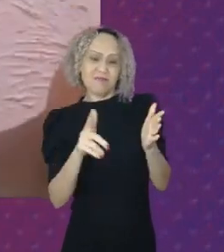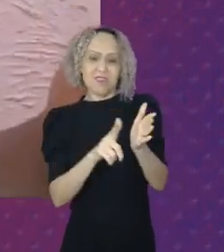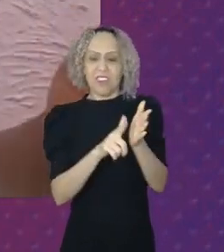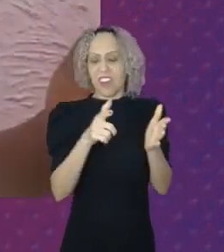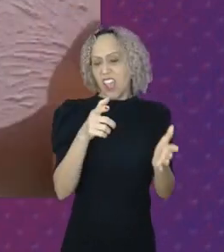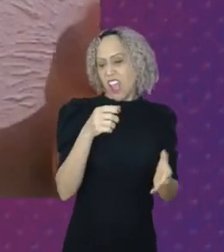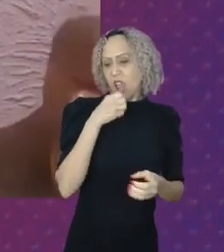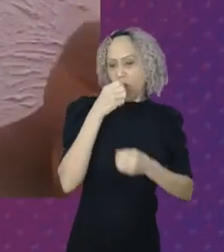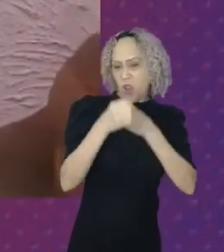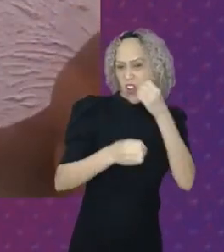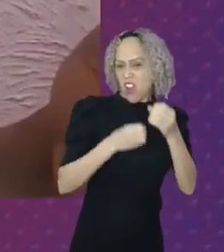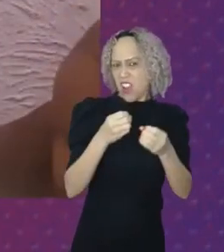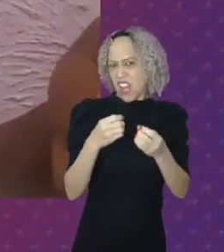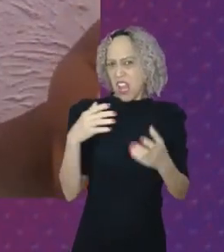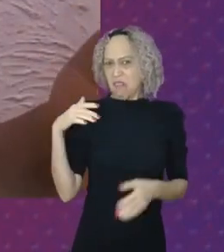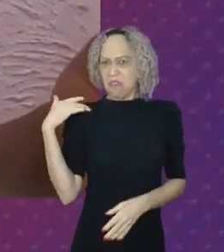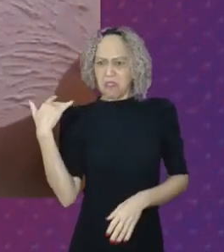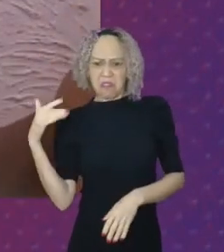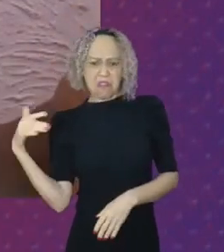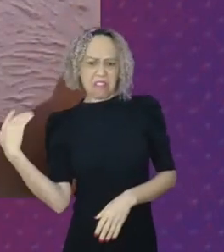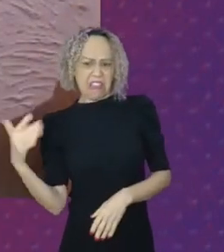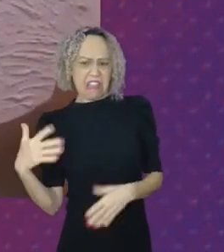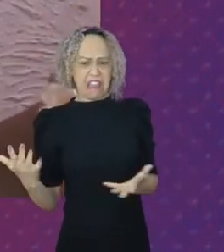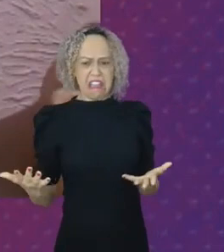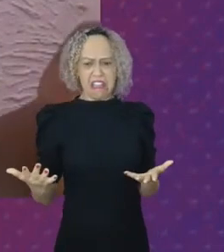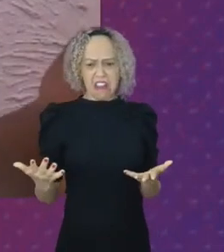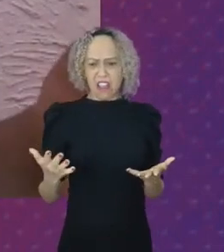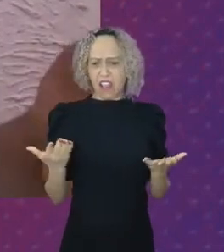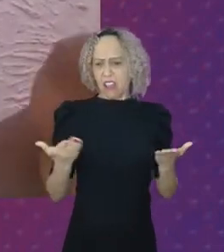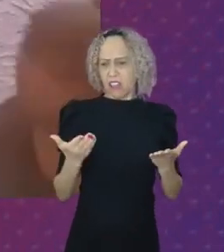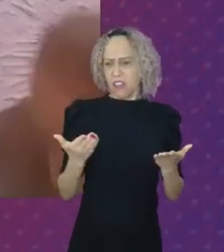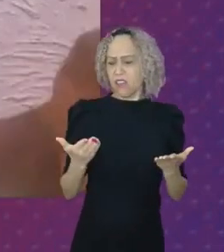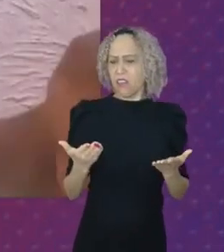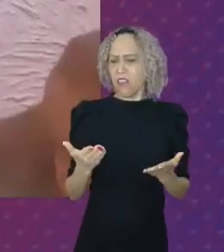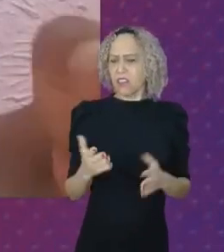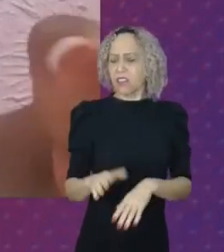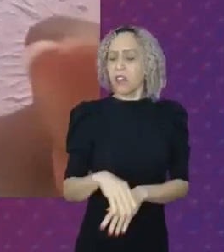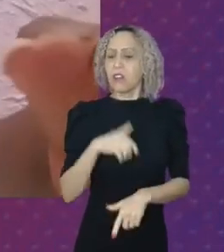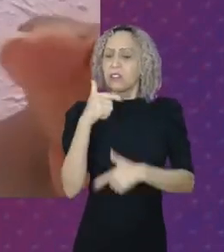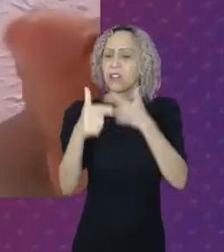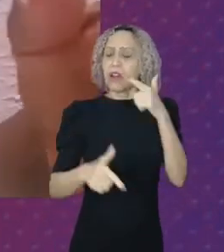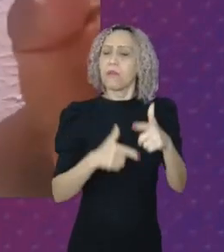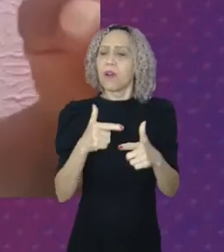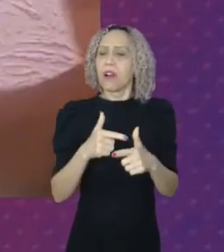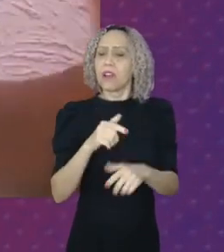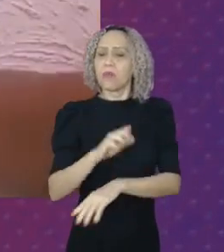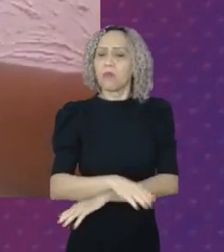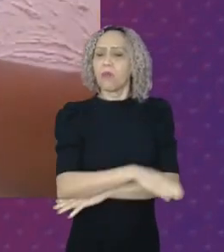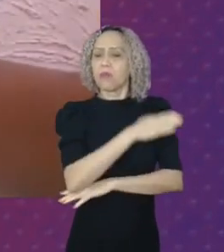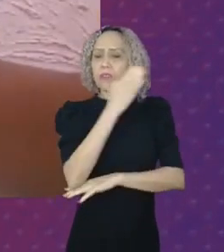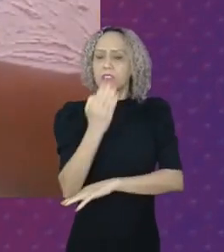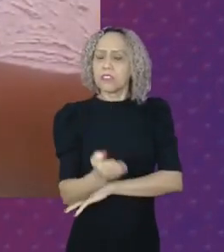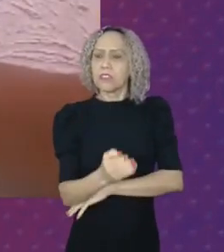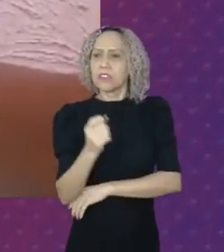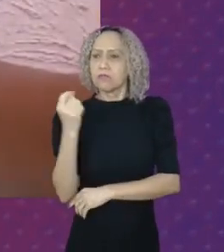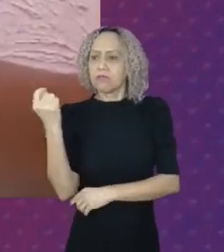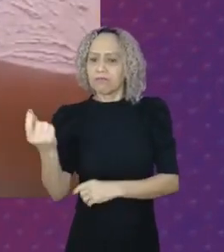ficou precária, virou diarista, mas isso tudo é um conjunto